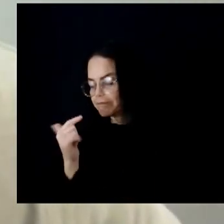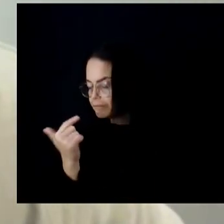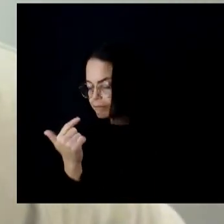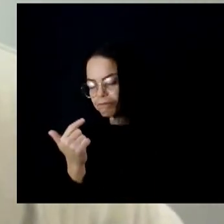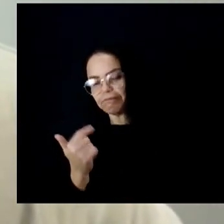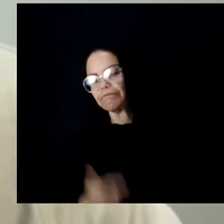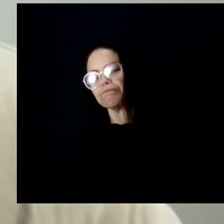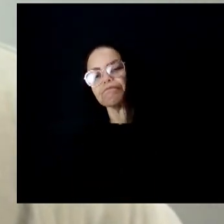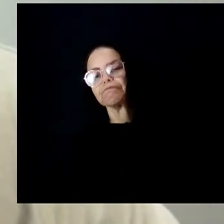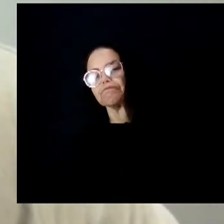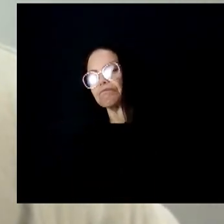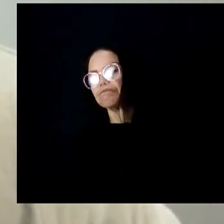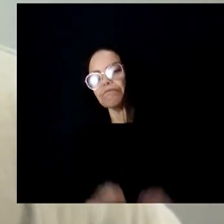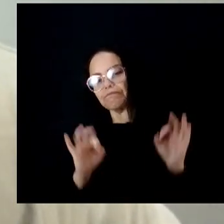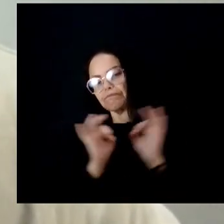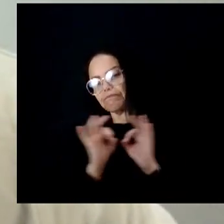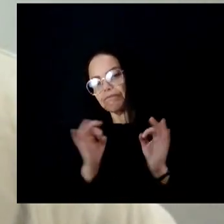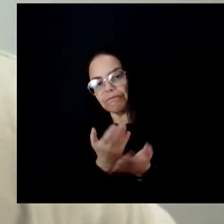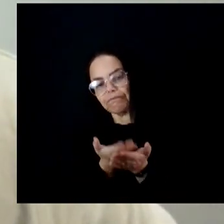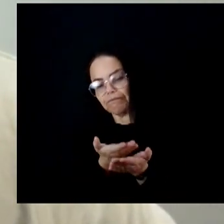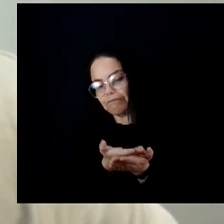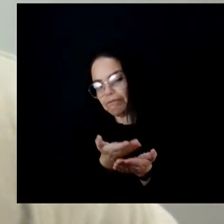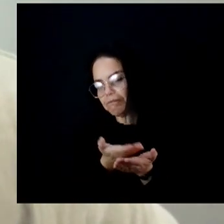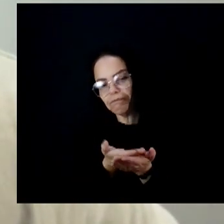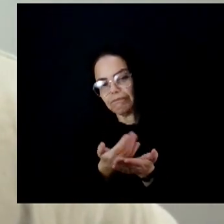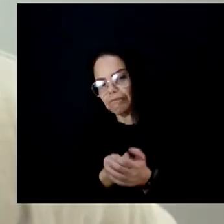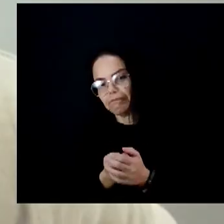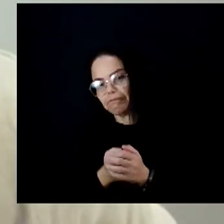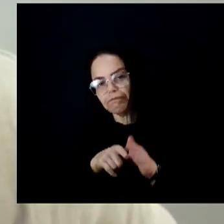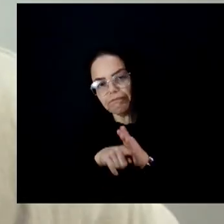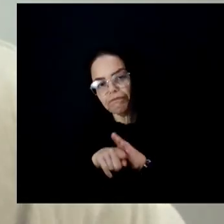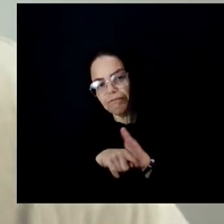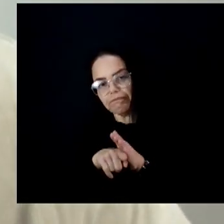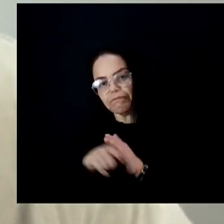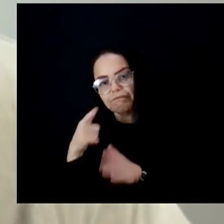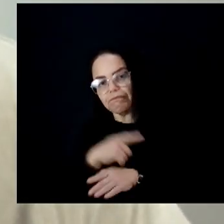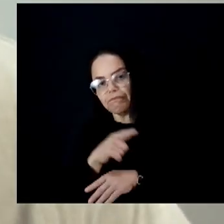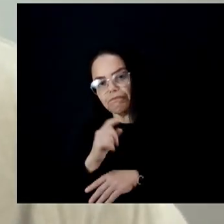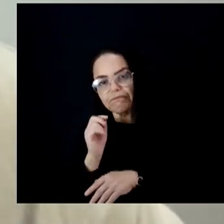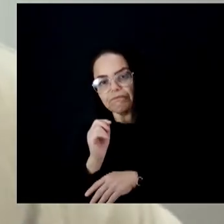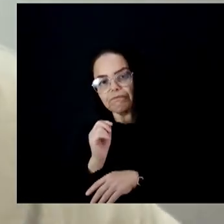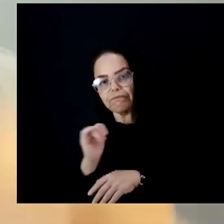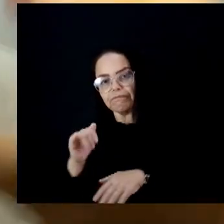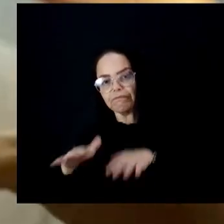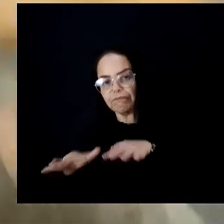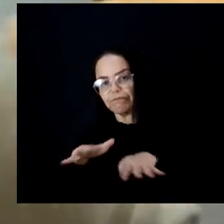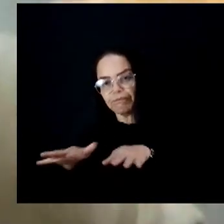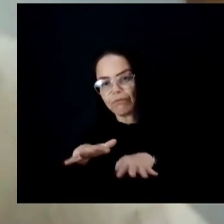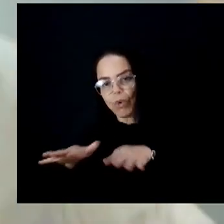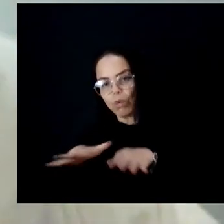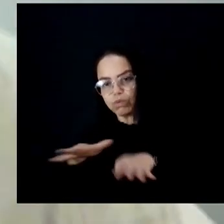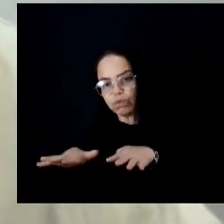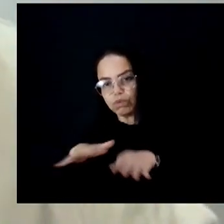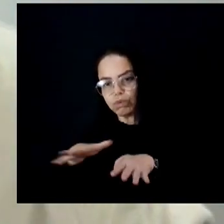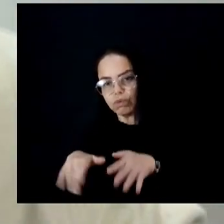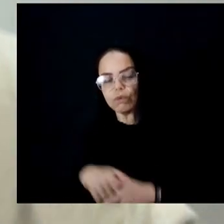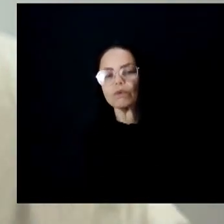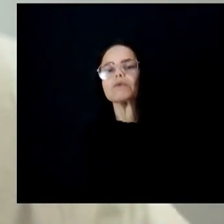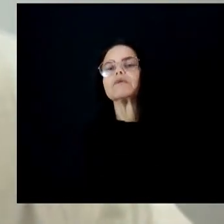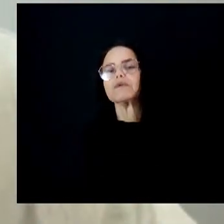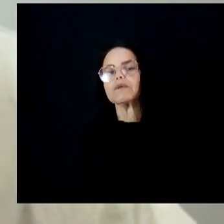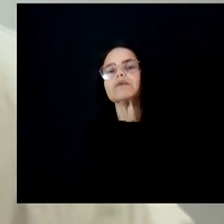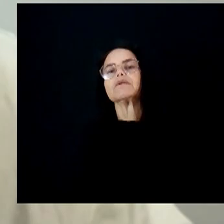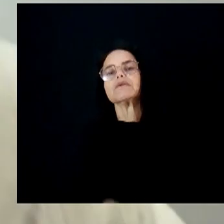caso, nenhum estudo de alguém que já conseguiu prever os terremotos. O que a gente consegue fazer é ter uma noção, só